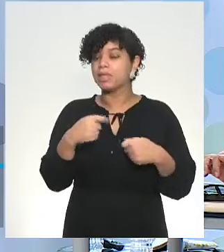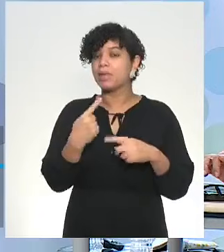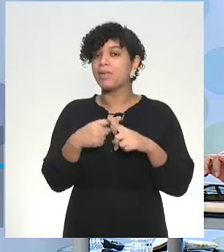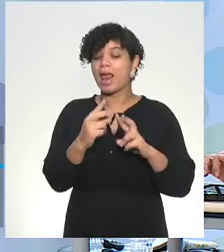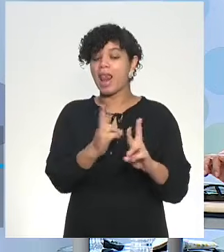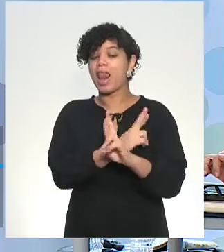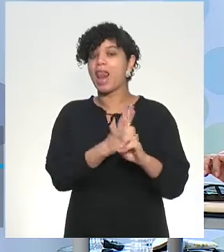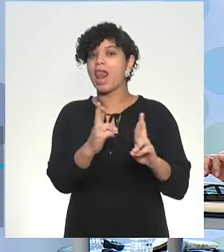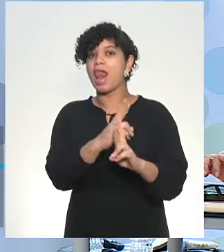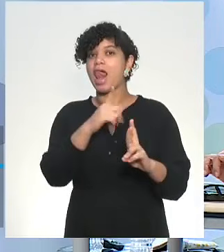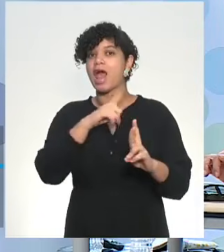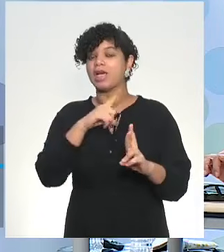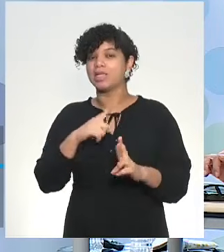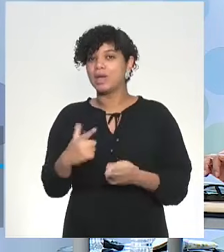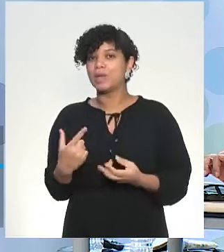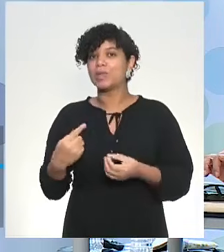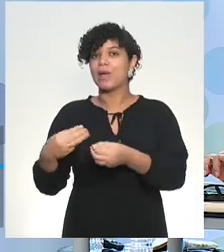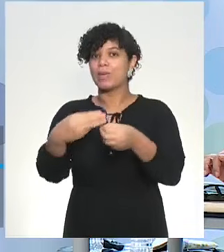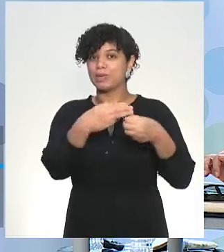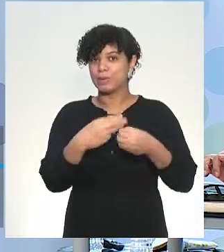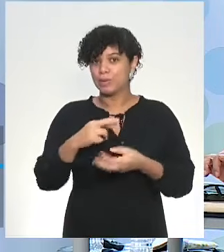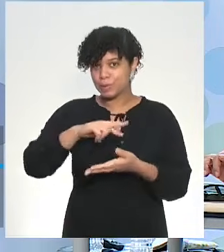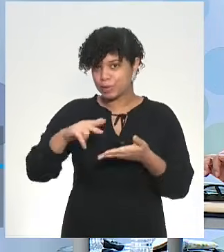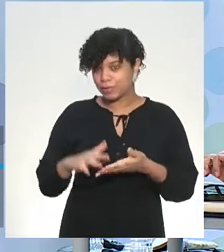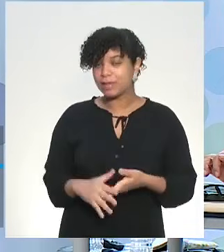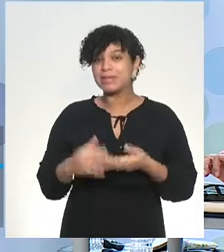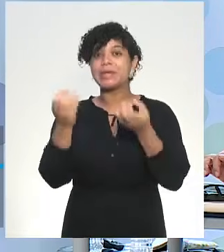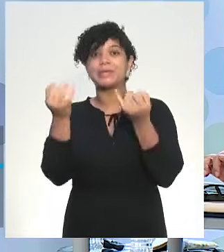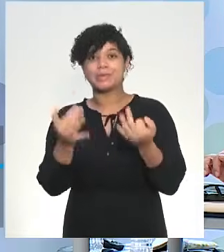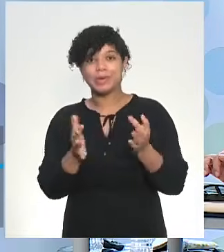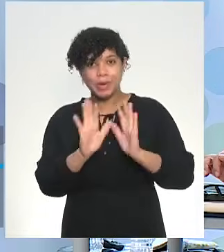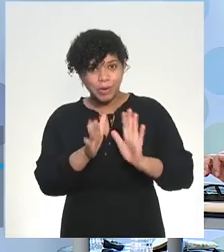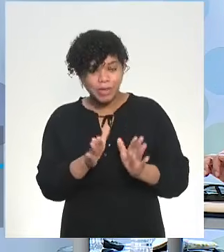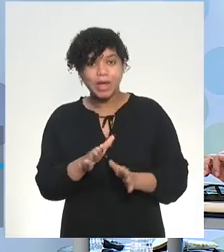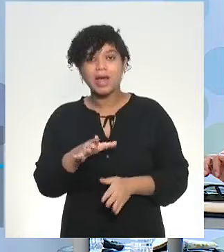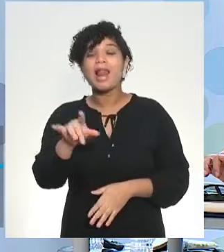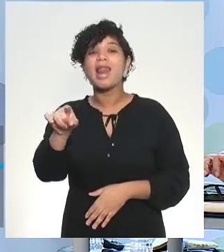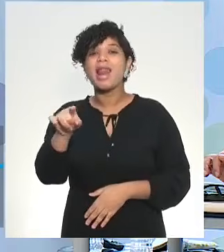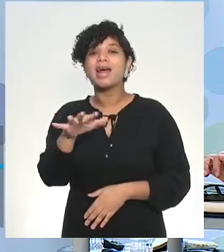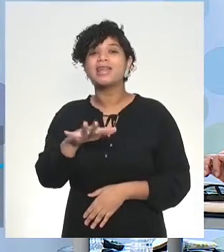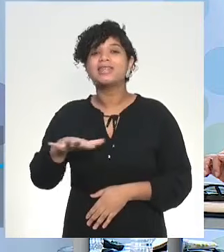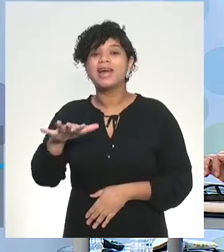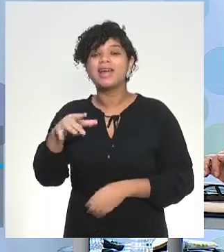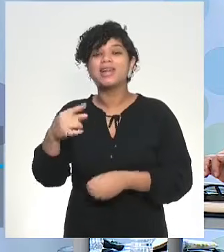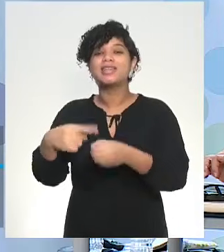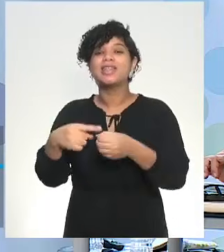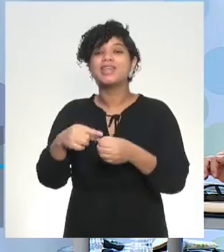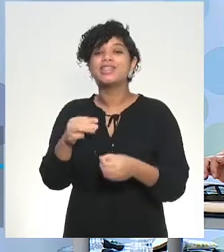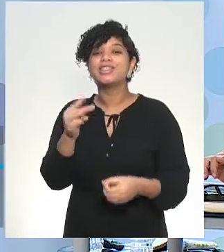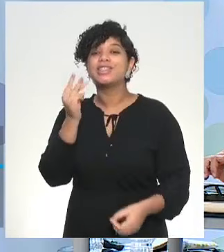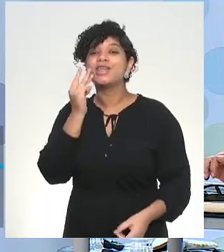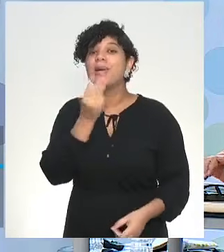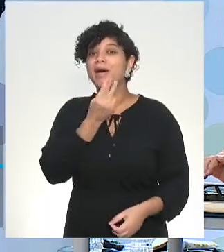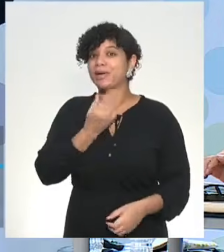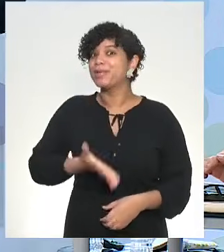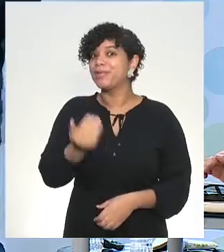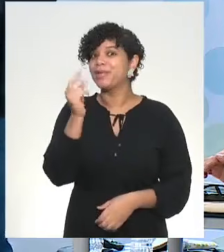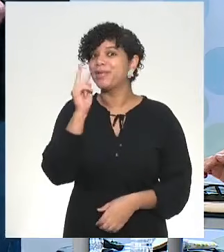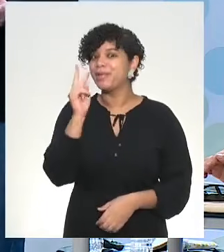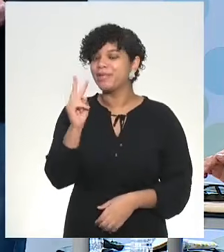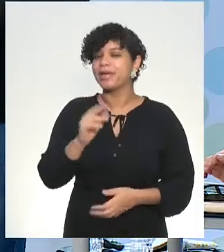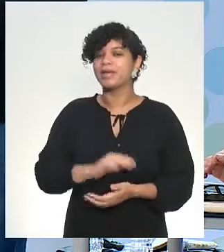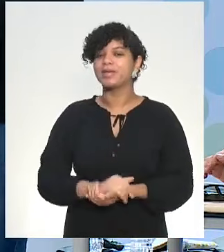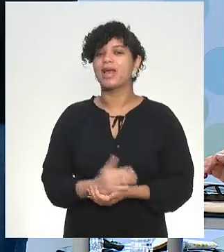tem desses municípios. Como falou aí da questão aí do município de Mauá, né? Então vamos aí para o mapa da região